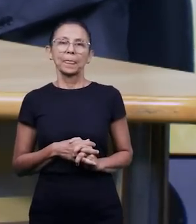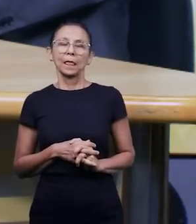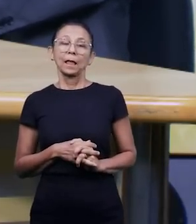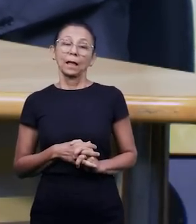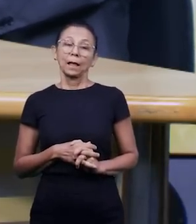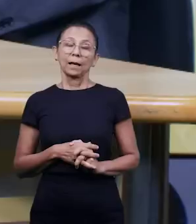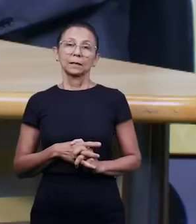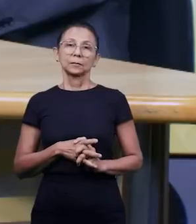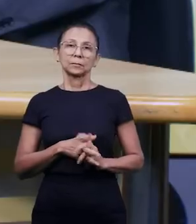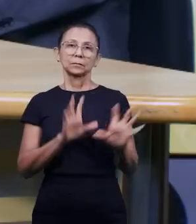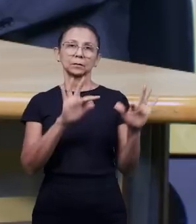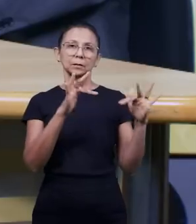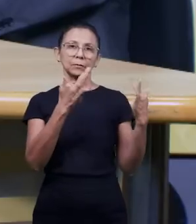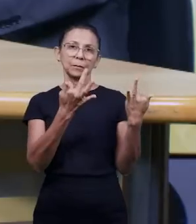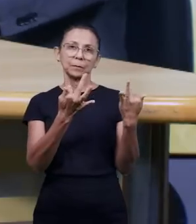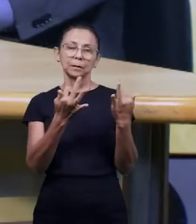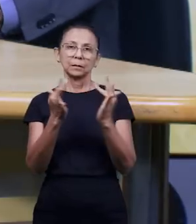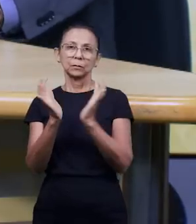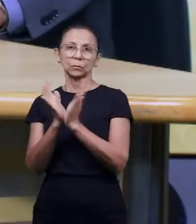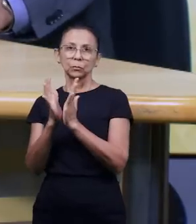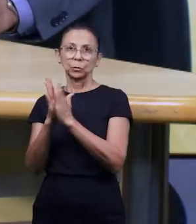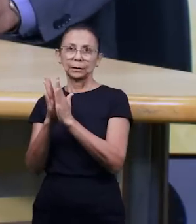o quadro ficou difícil, porque ele...